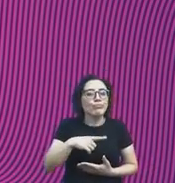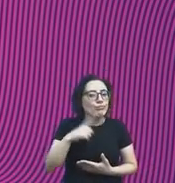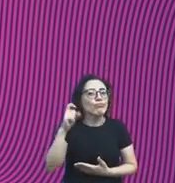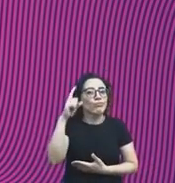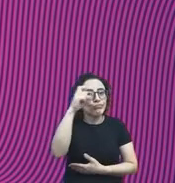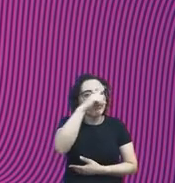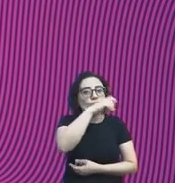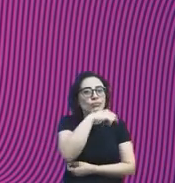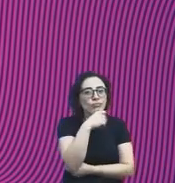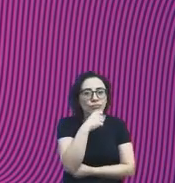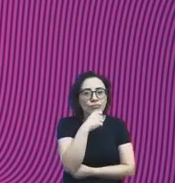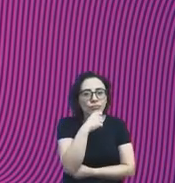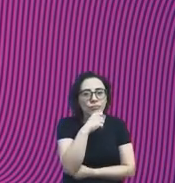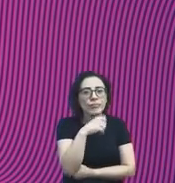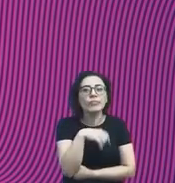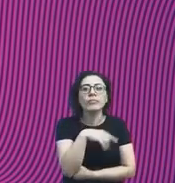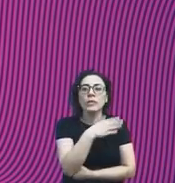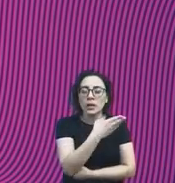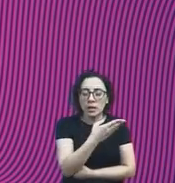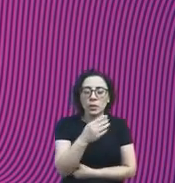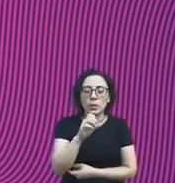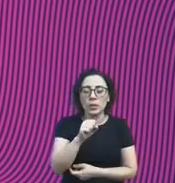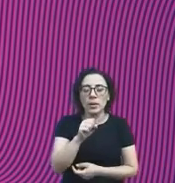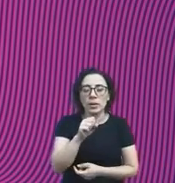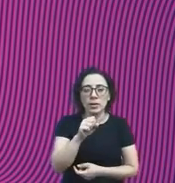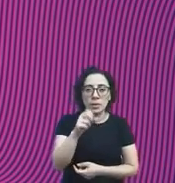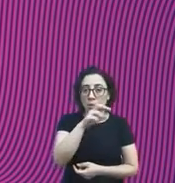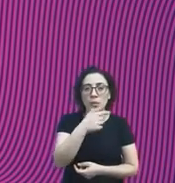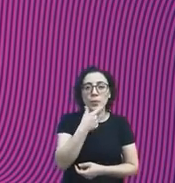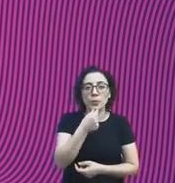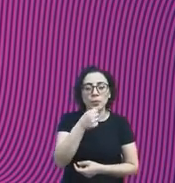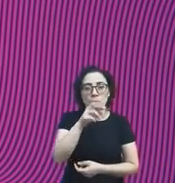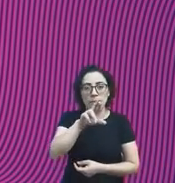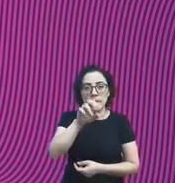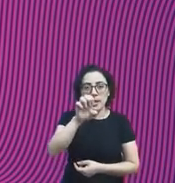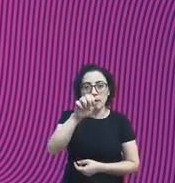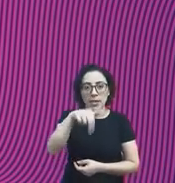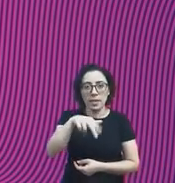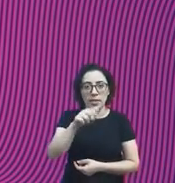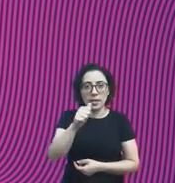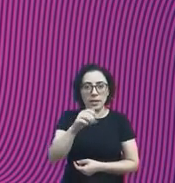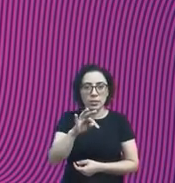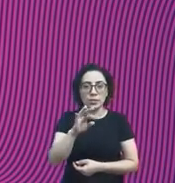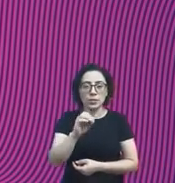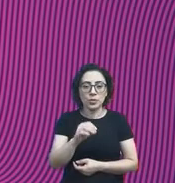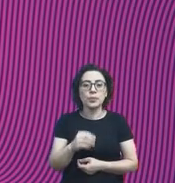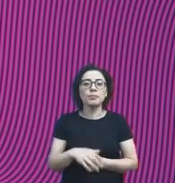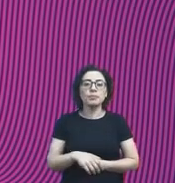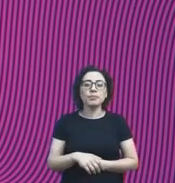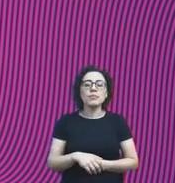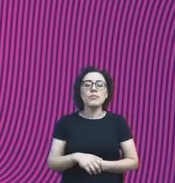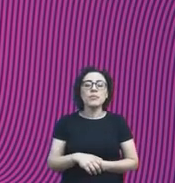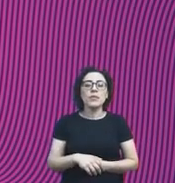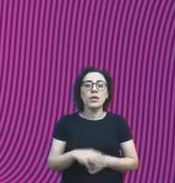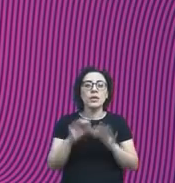Renato fez a gentileza de salientar isso, porque